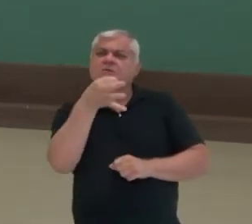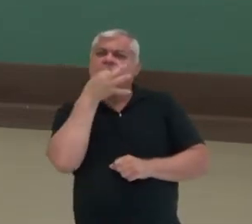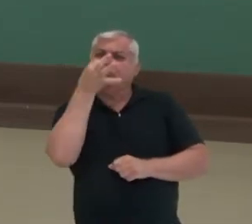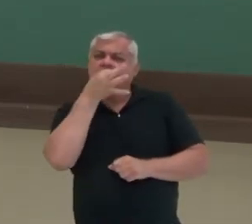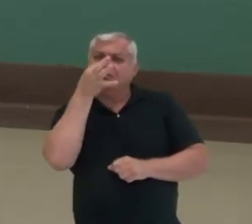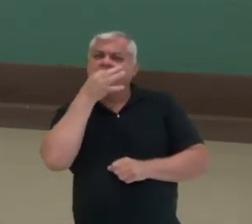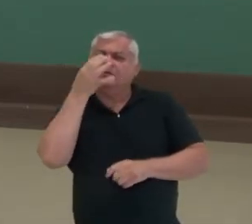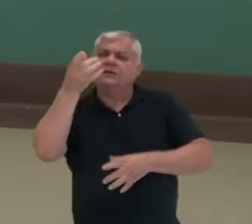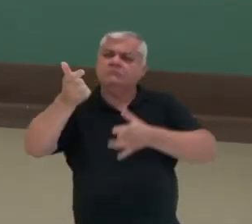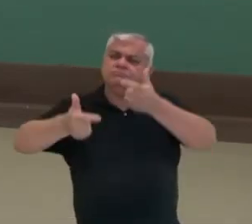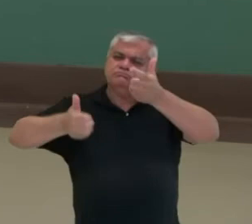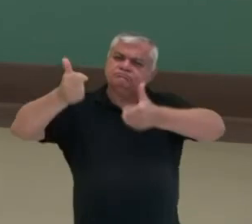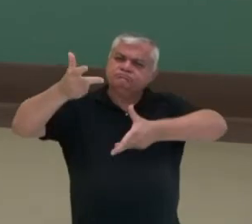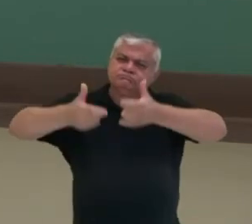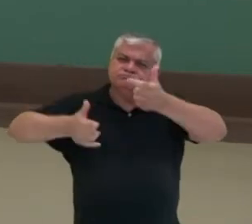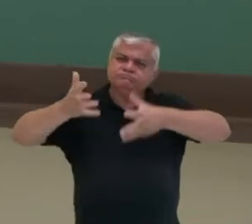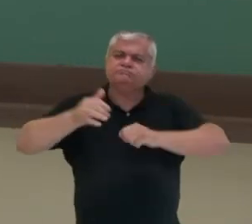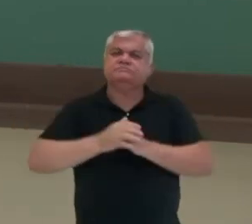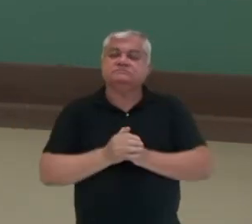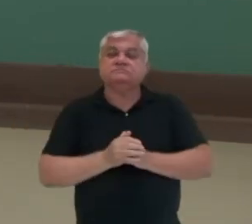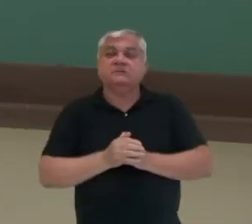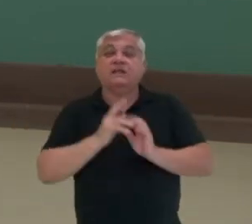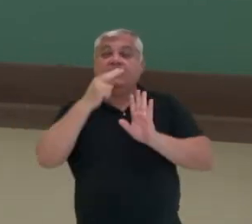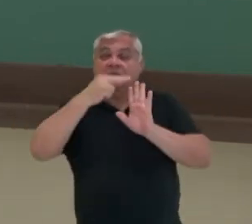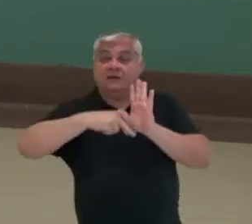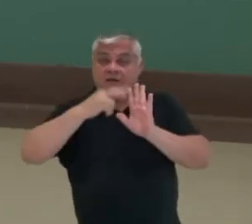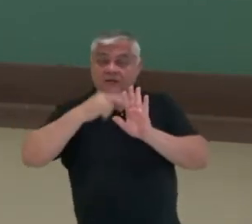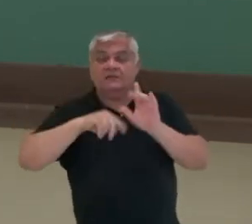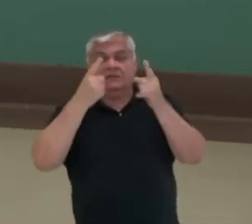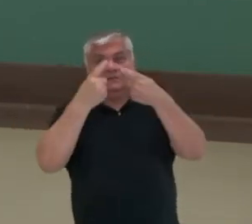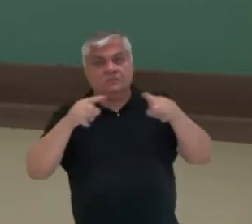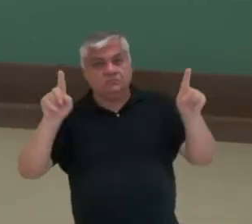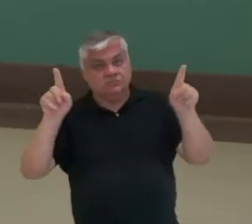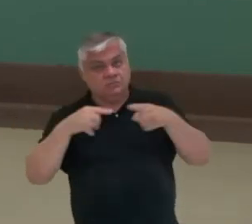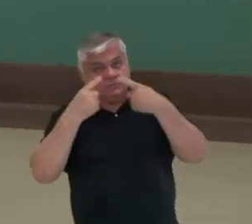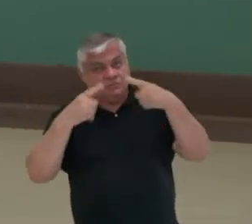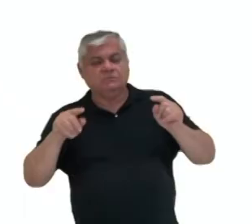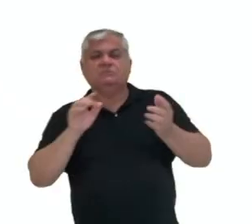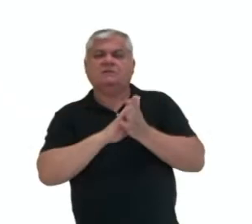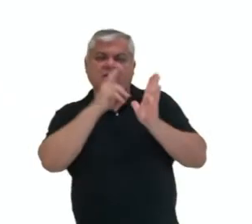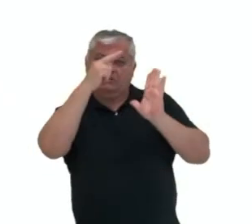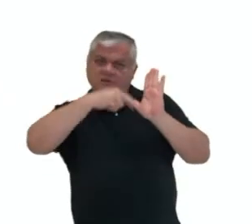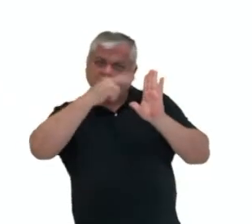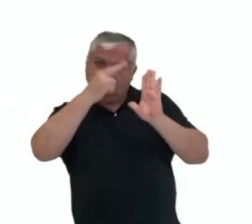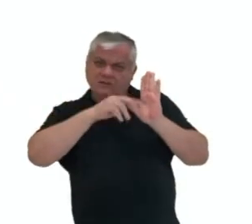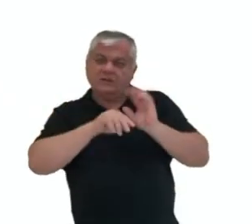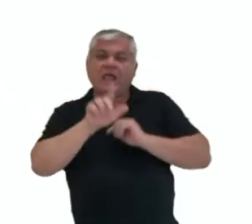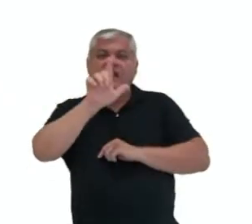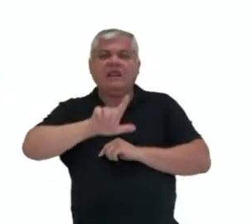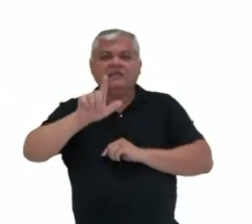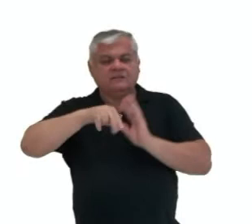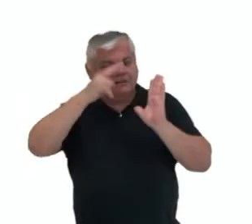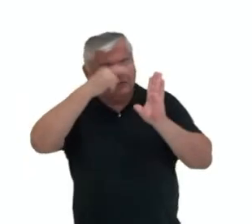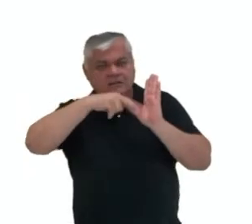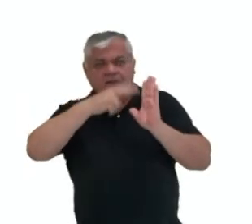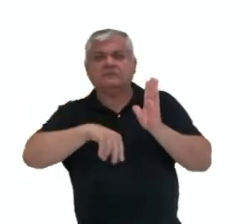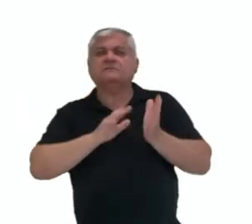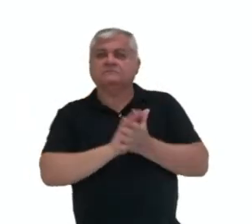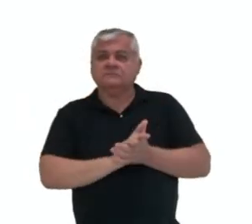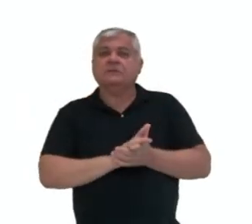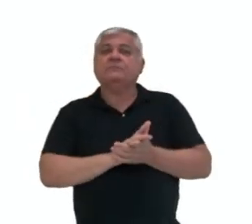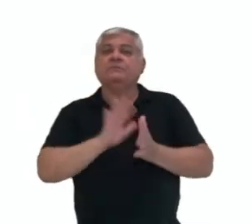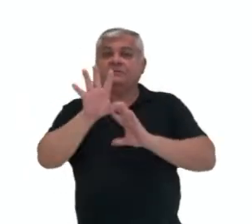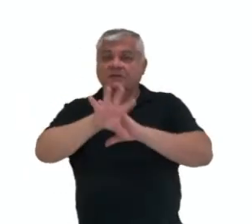você ouvir aqui a música dos Titãs, uns iguais aos outros. Você pode clicar aqui no YouTube. E eu